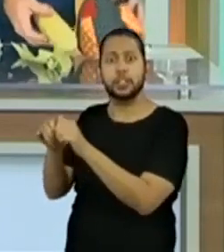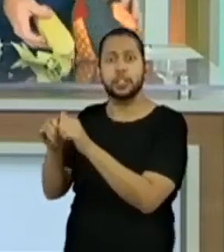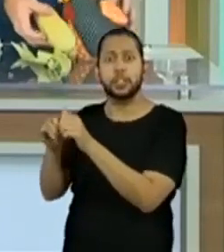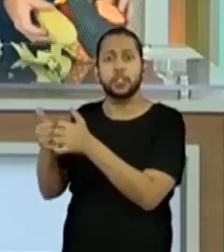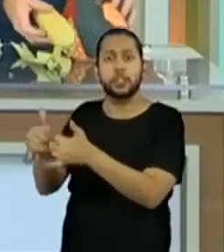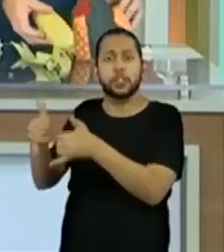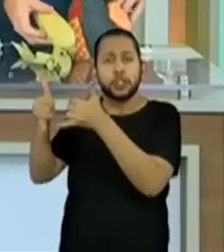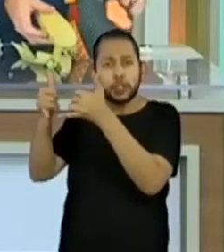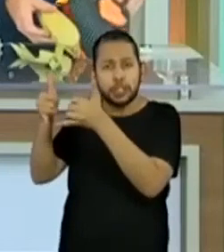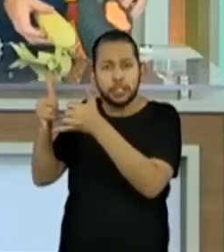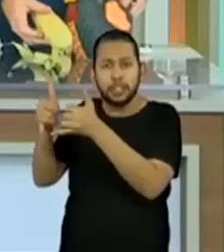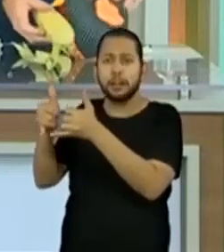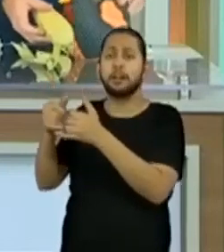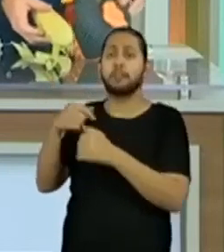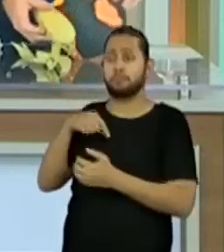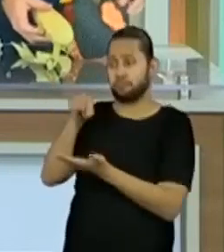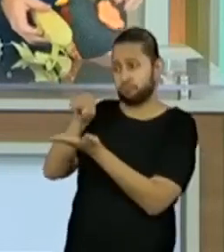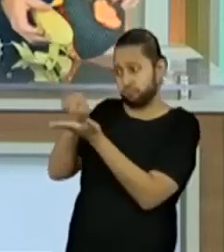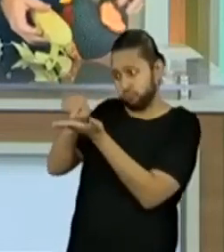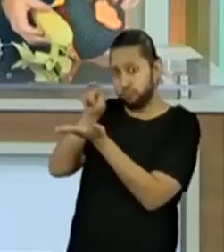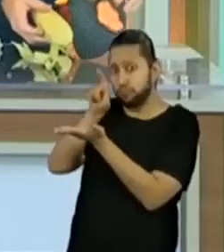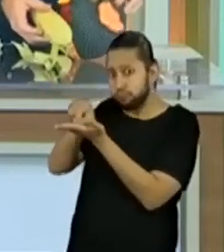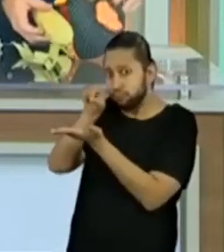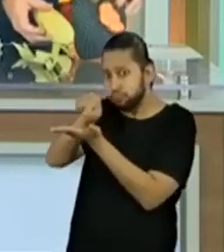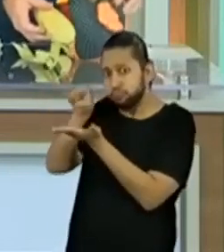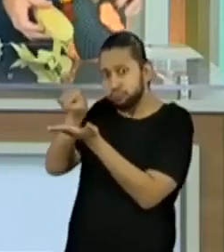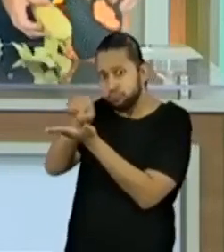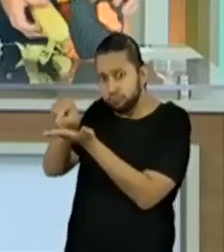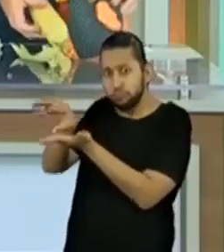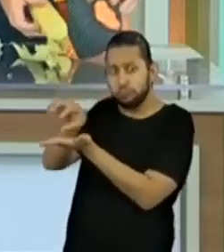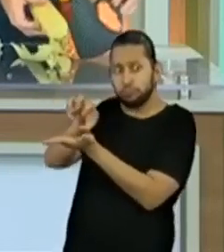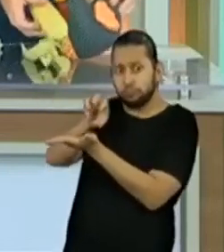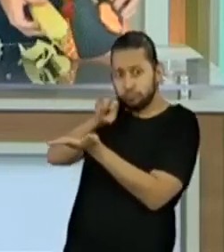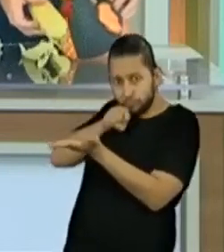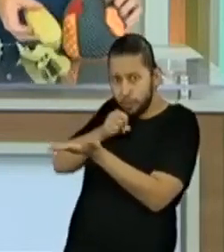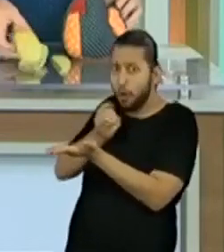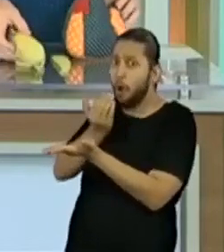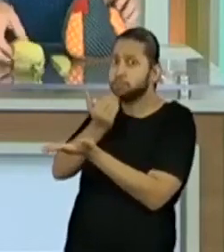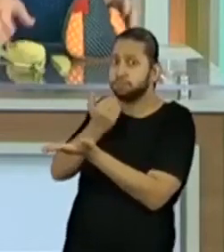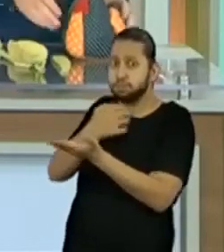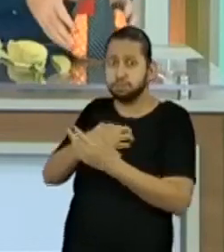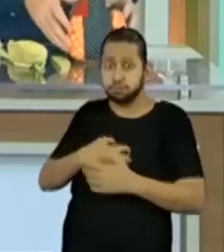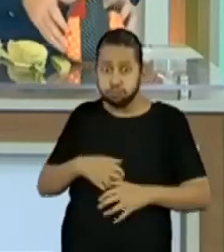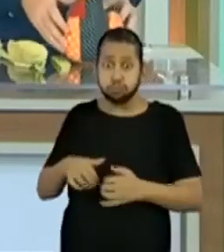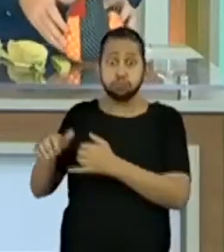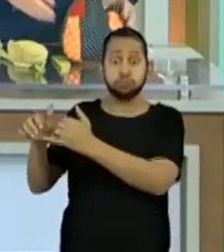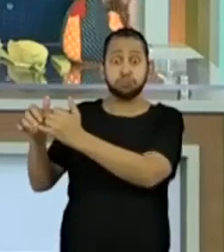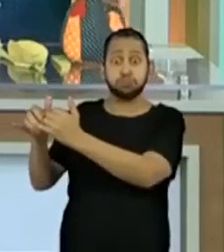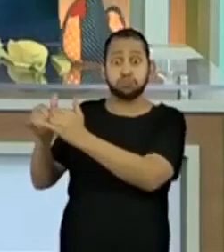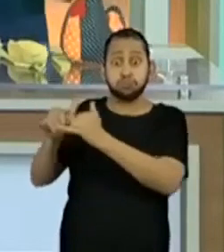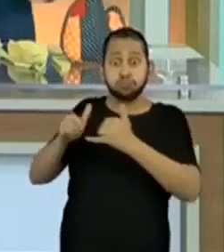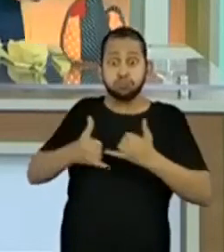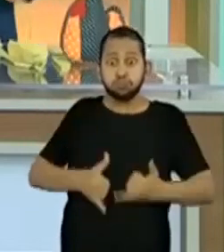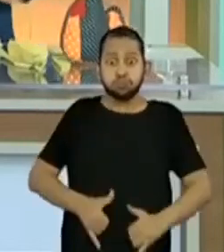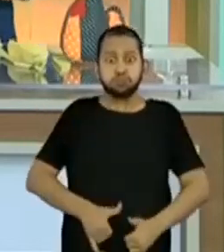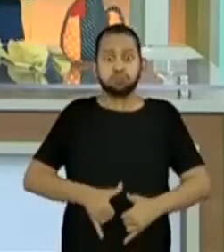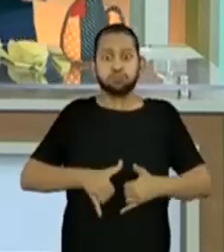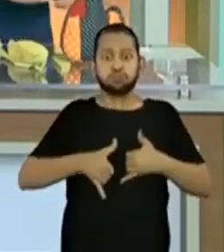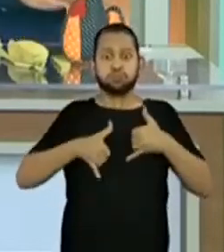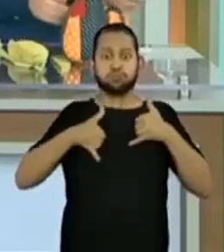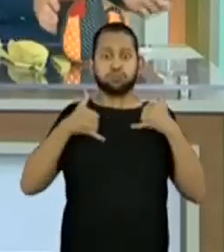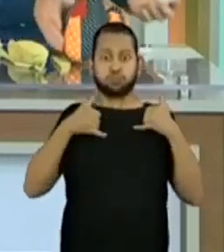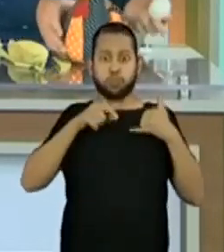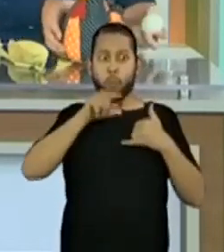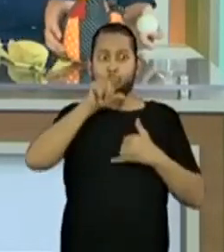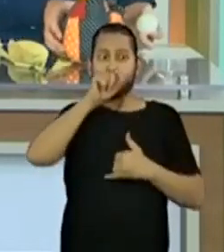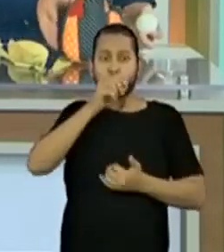a galinha, quando a galinha come o milho, a energia do milho passa para a galinha. A galinha